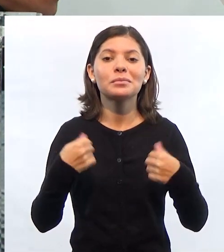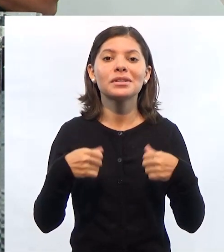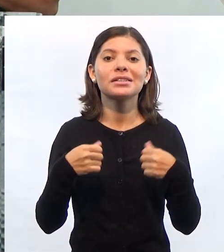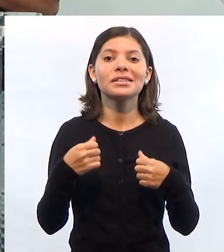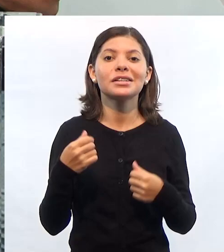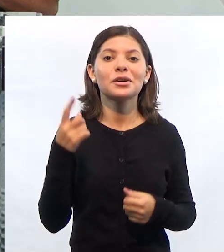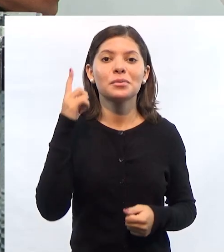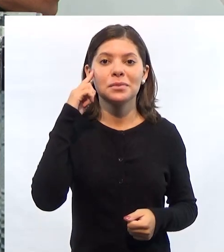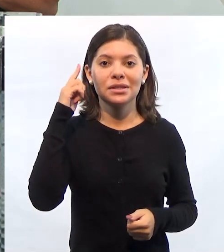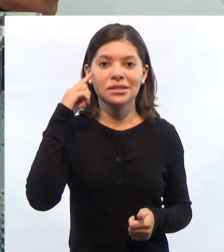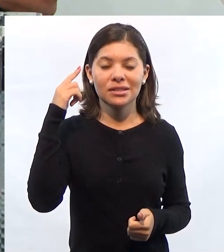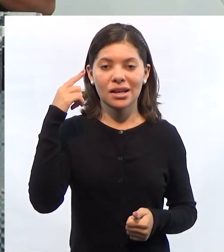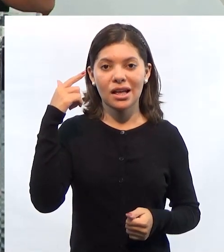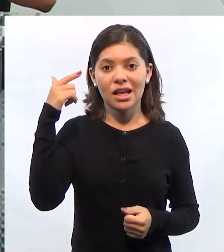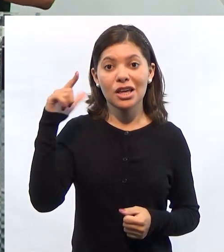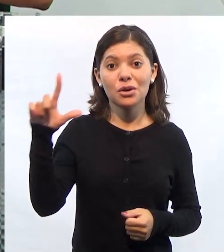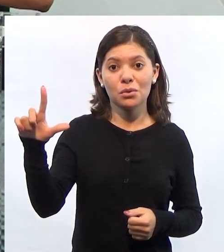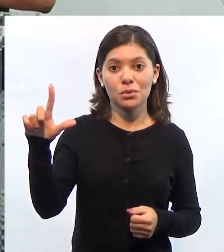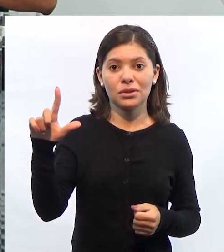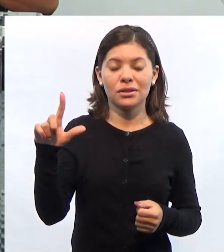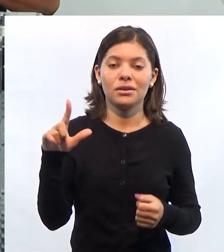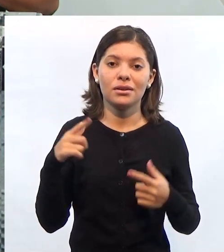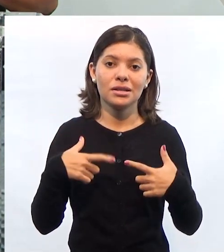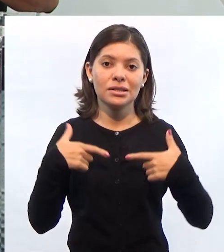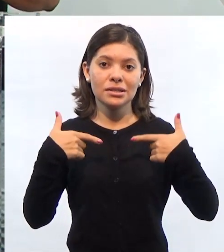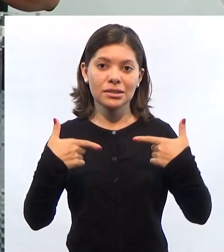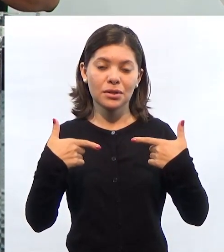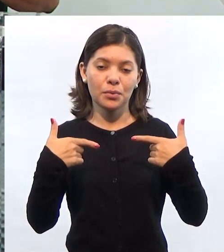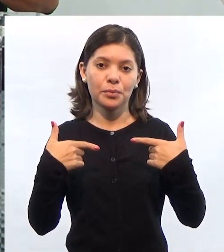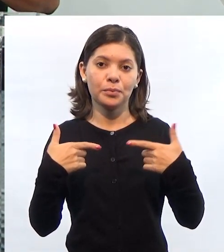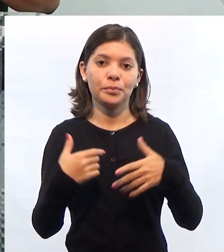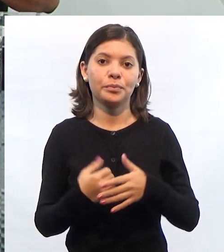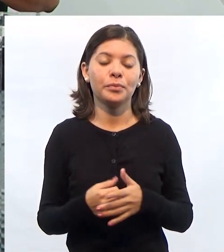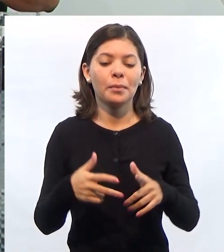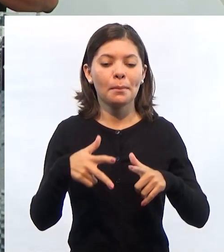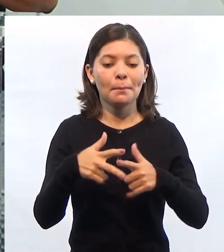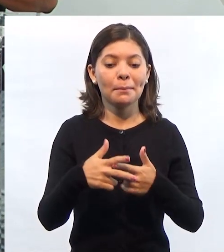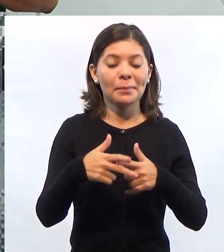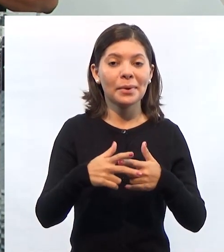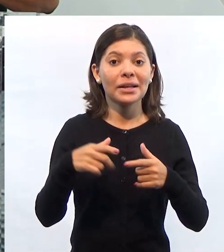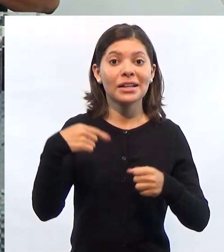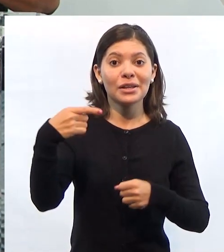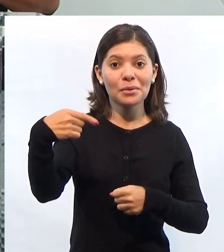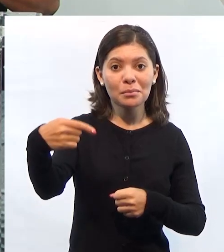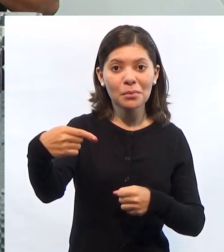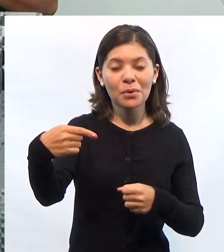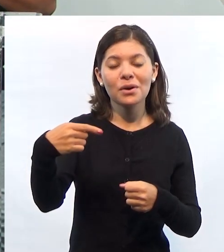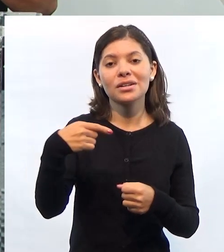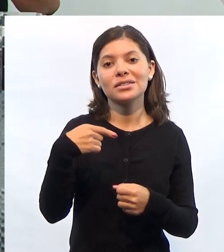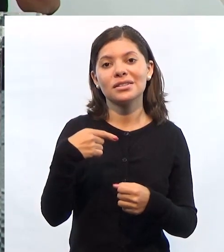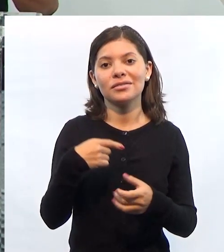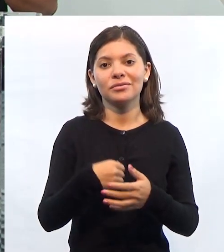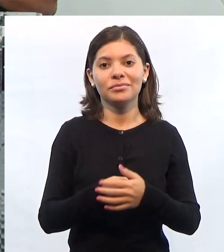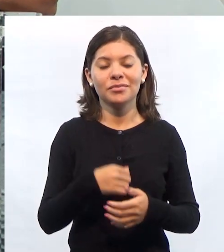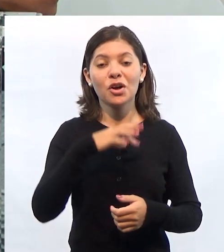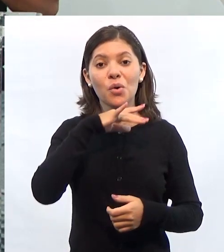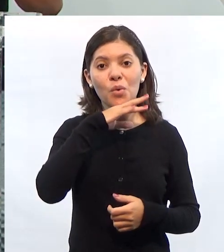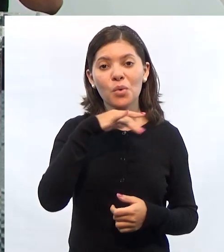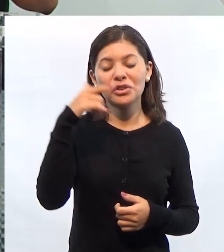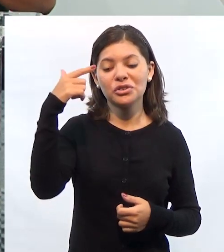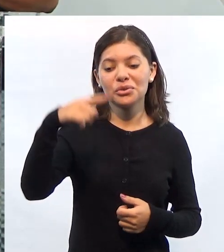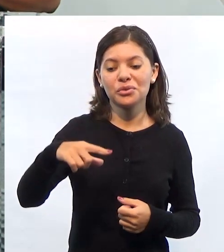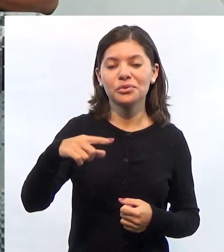precisamos pensar em outras são preventiva para impedir que essa máquina se desregulhe vamos